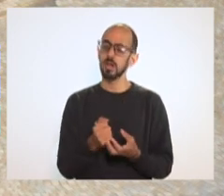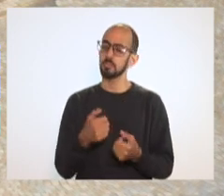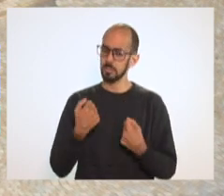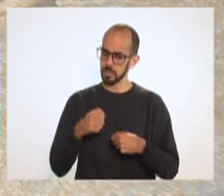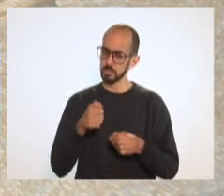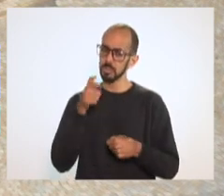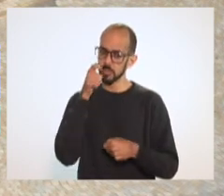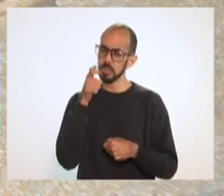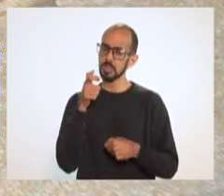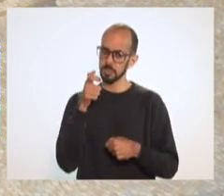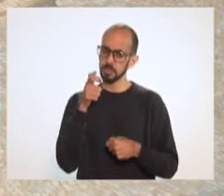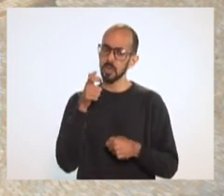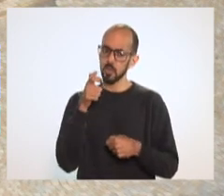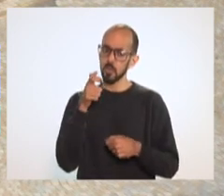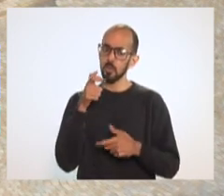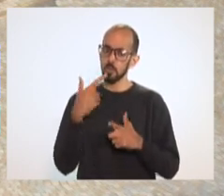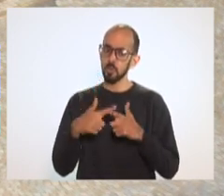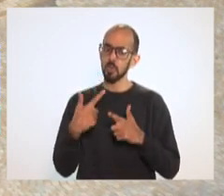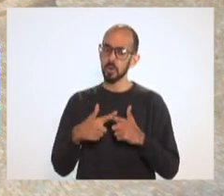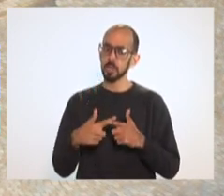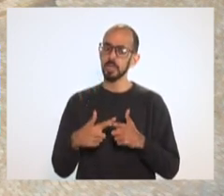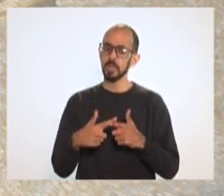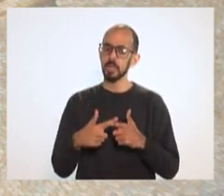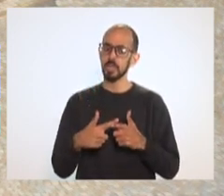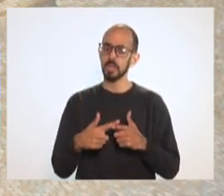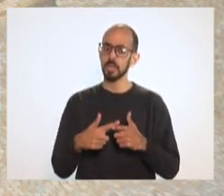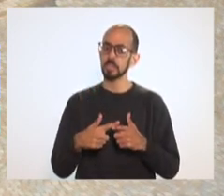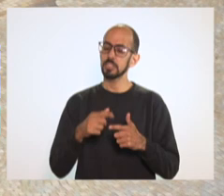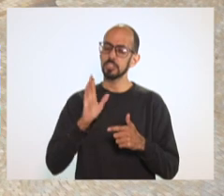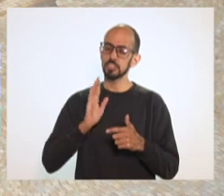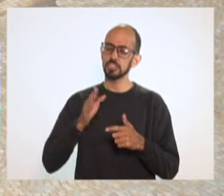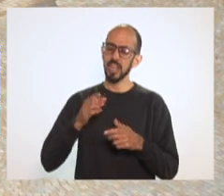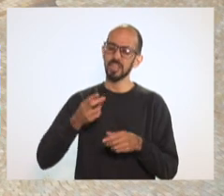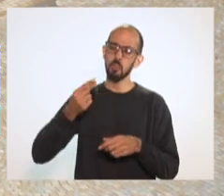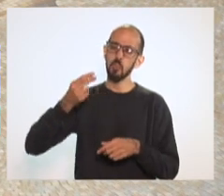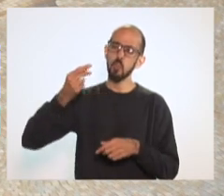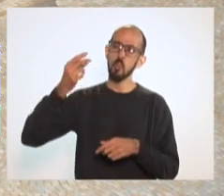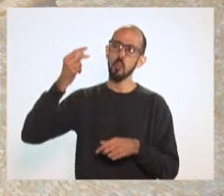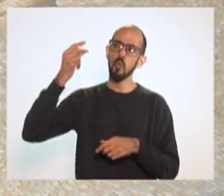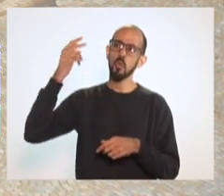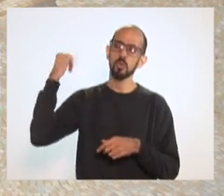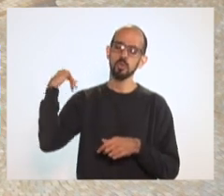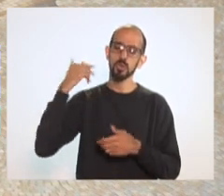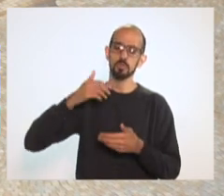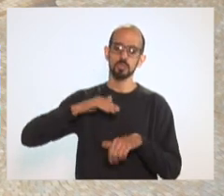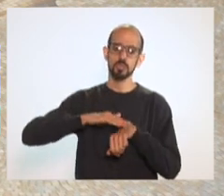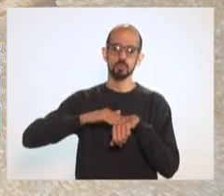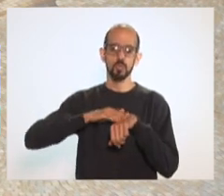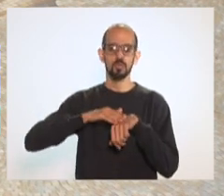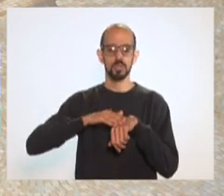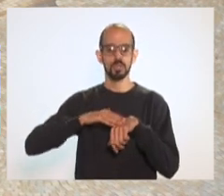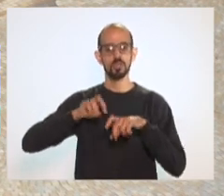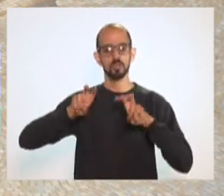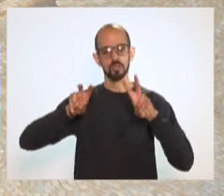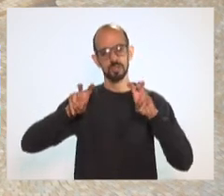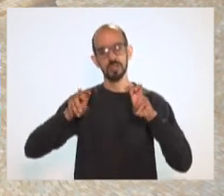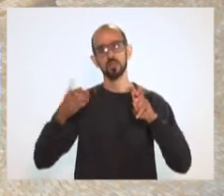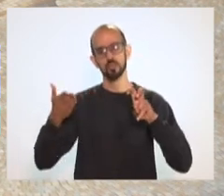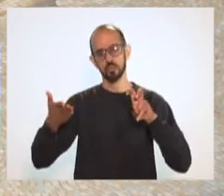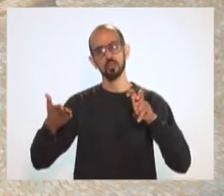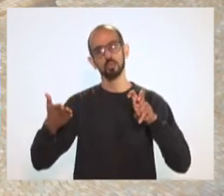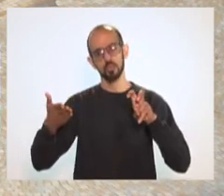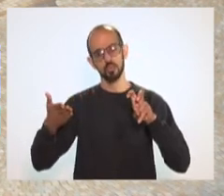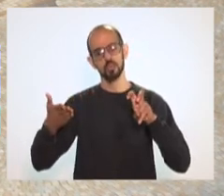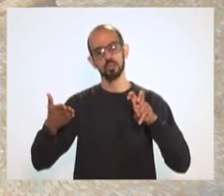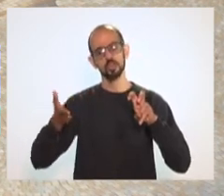e respeito, porque há muito tempo vem debatendo esta matéria, inclusive sendo autor da matéria anterior, que